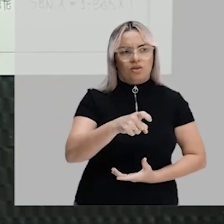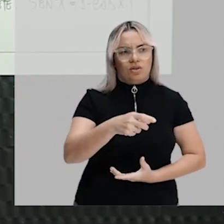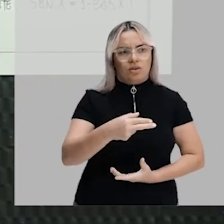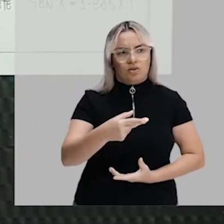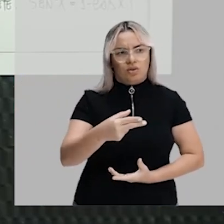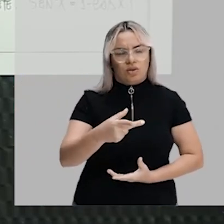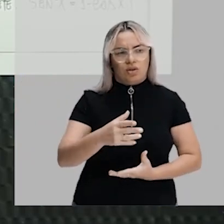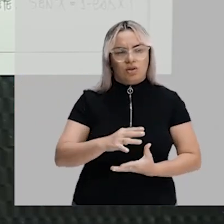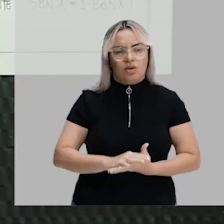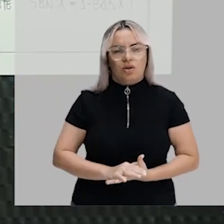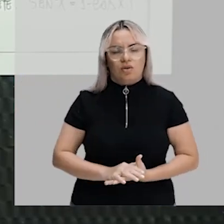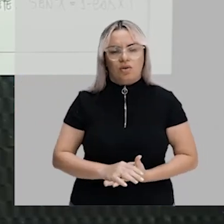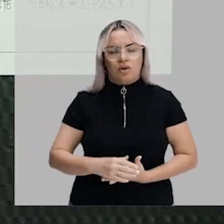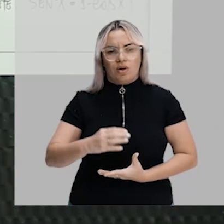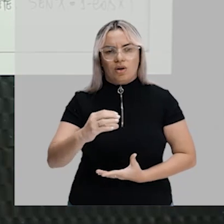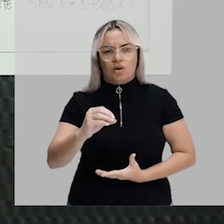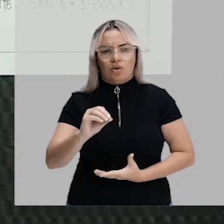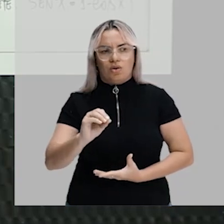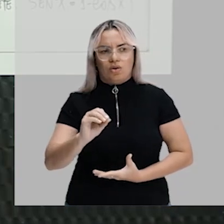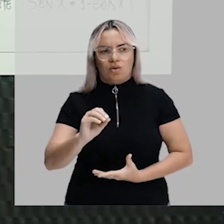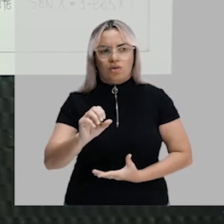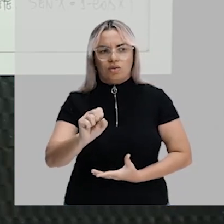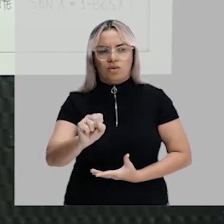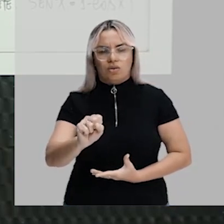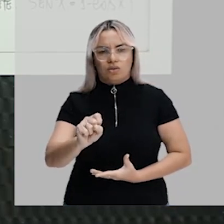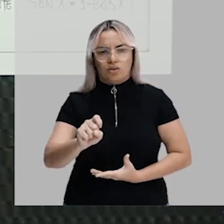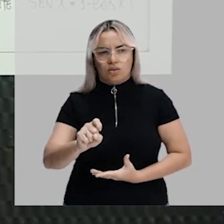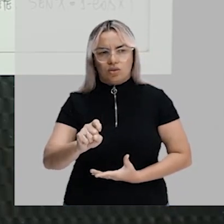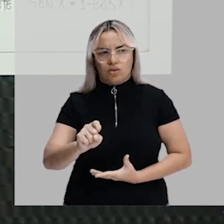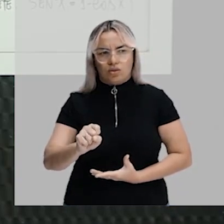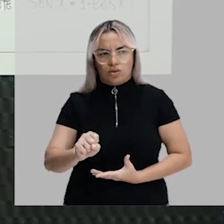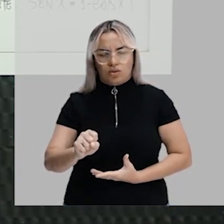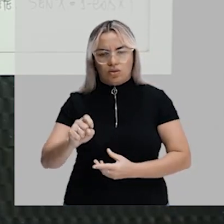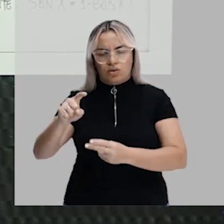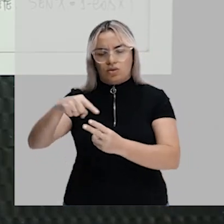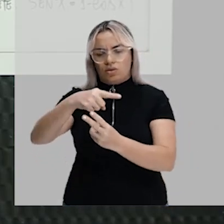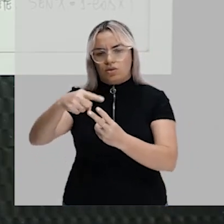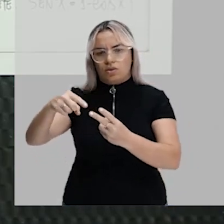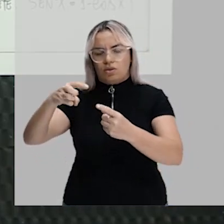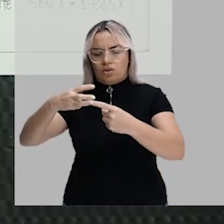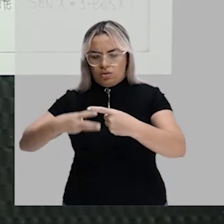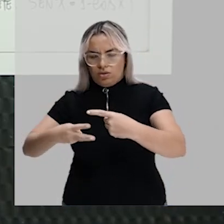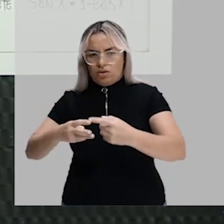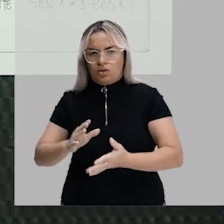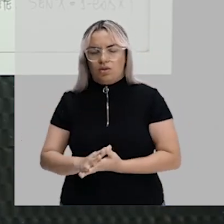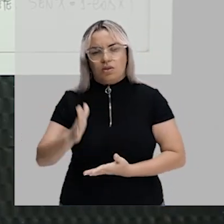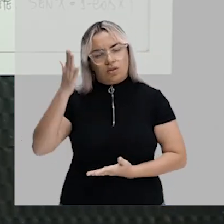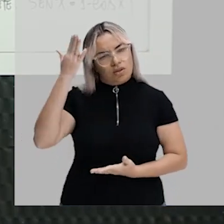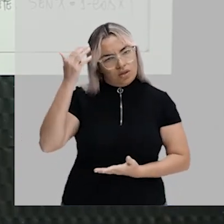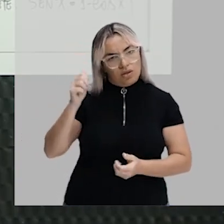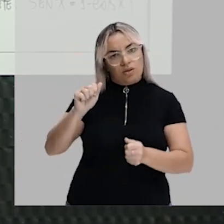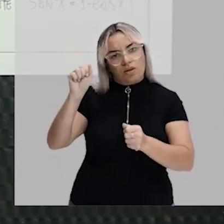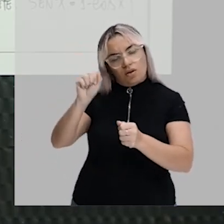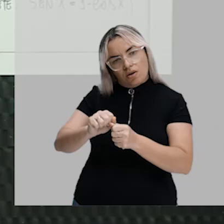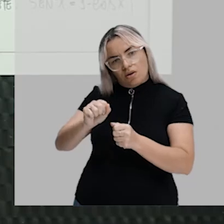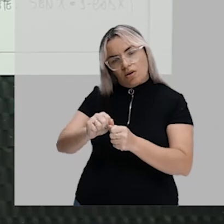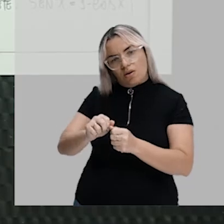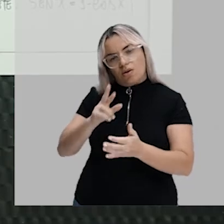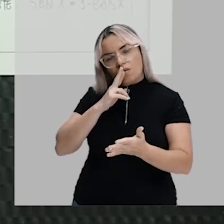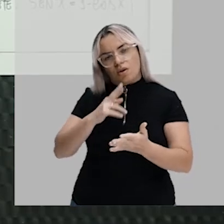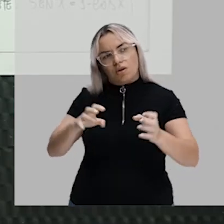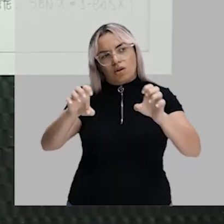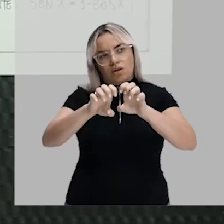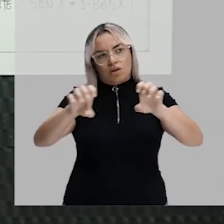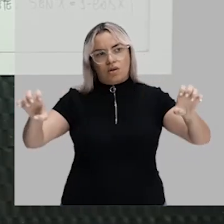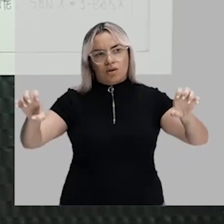cosseno de Pi so 3 e galera assim a primeira coisa que você tem que fazer para resolver a equação é